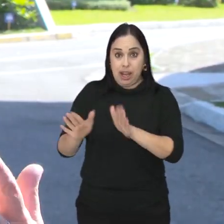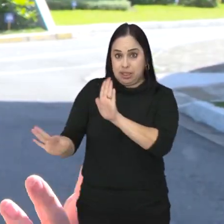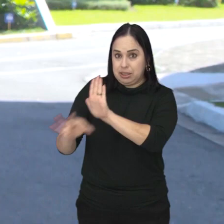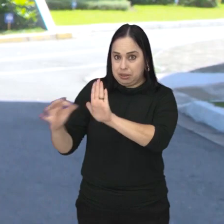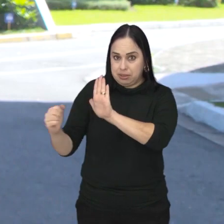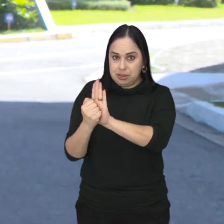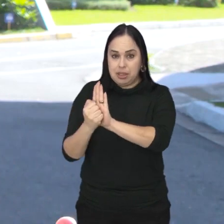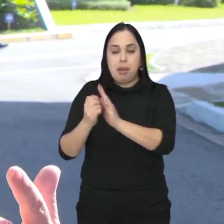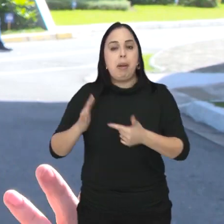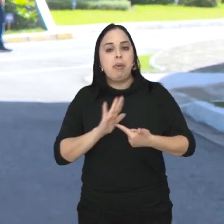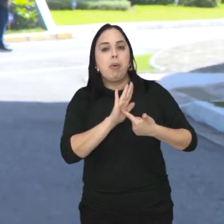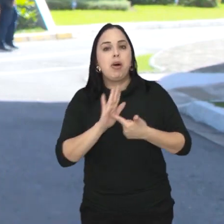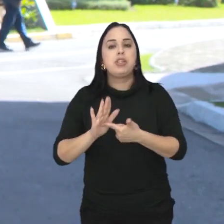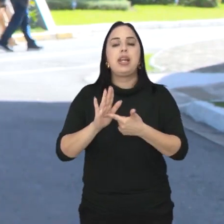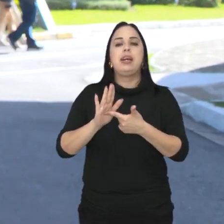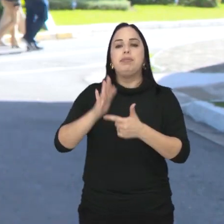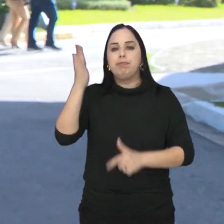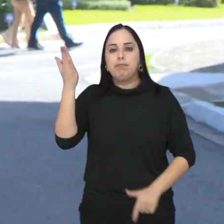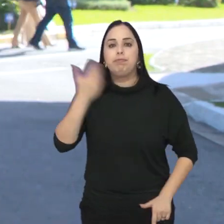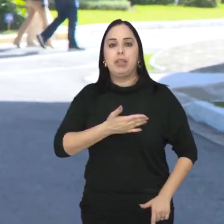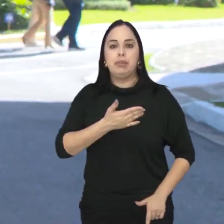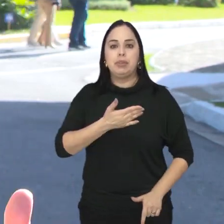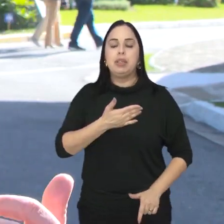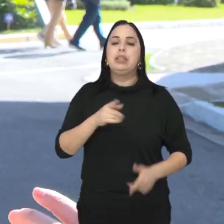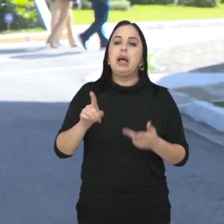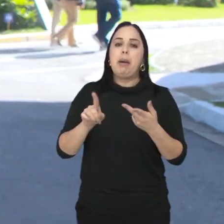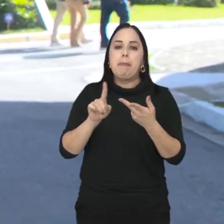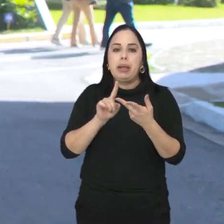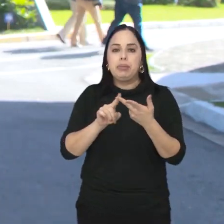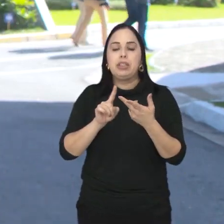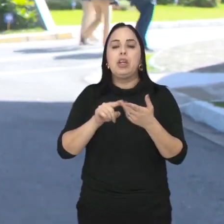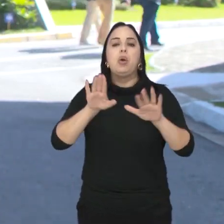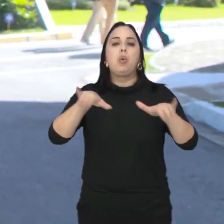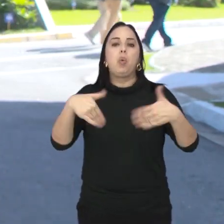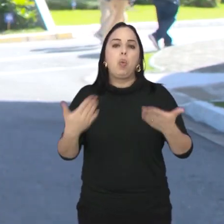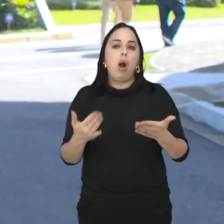pudesse, de forma transparente, ter acesso a esses dados da Prefeitura, os dados que estão